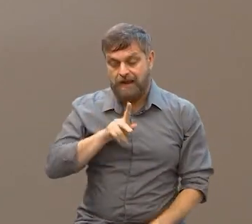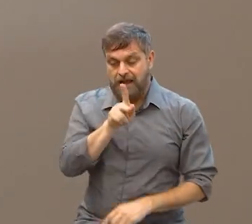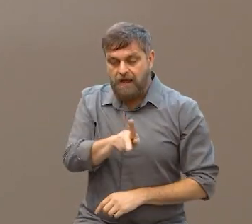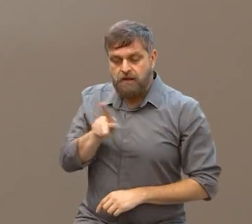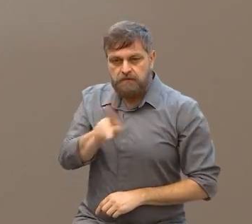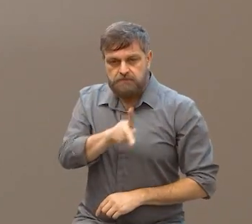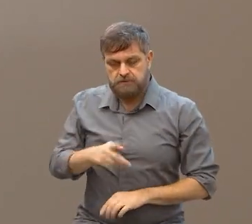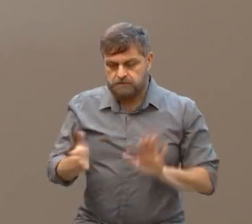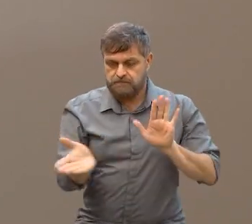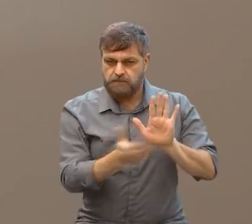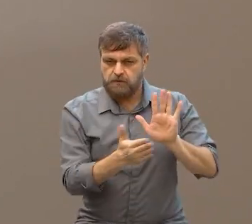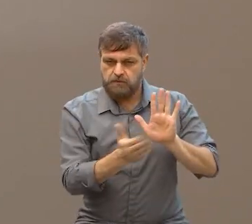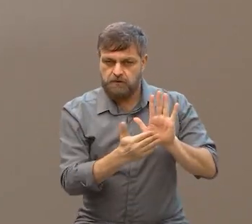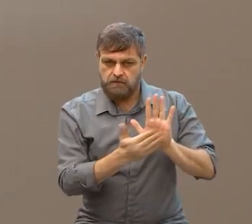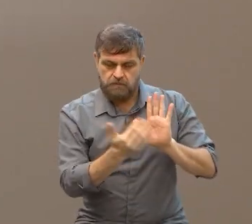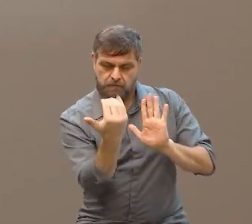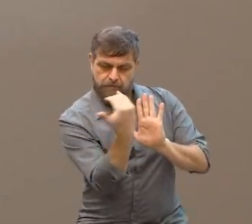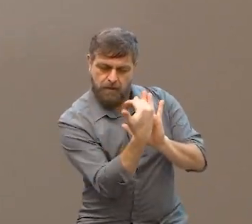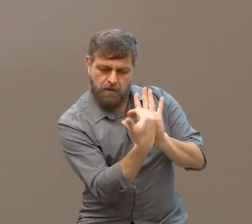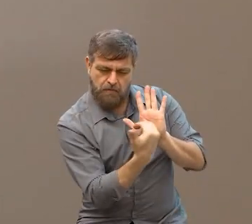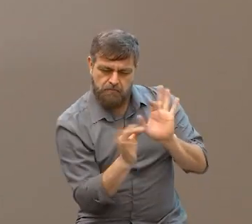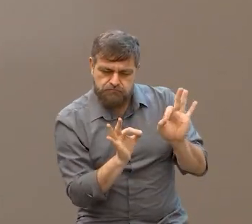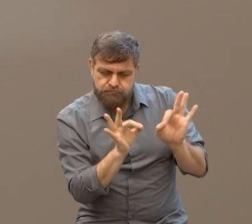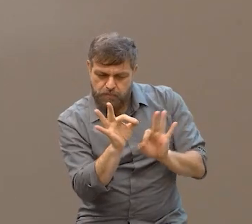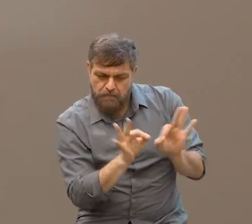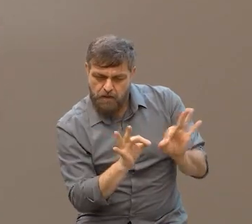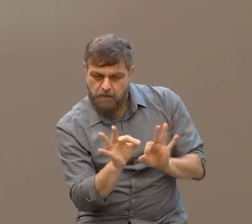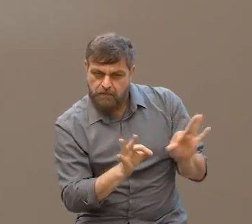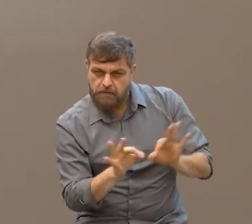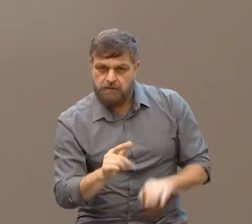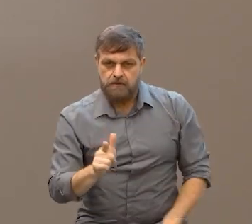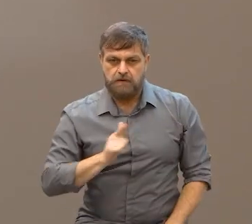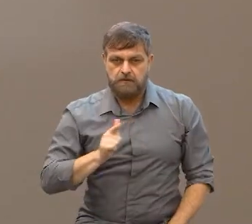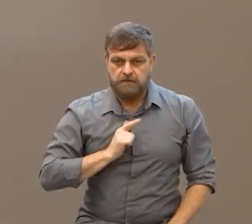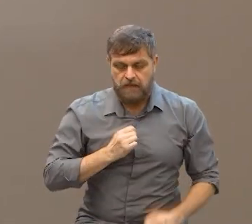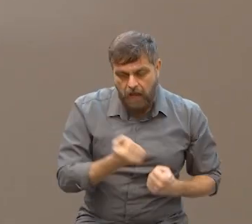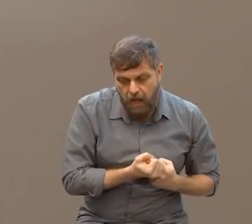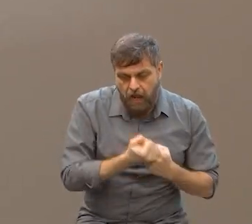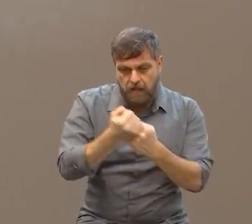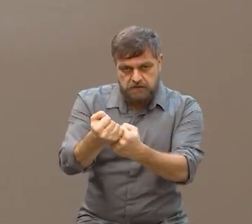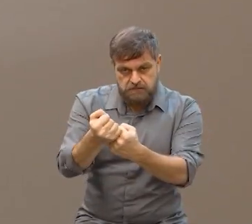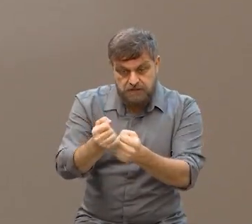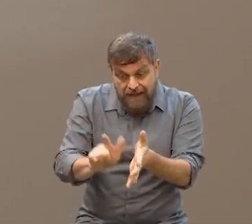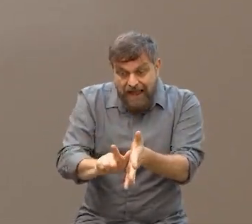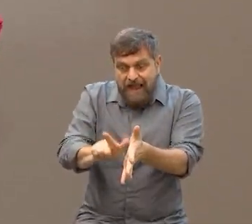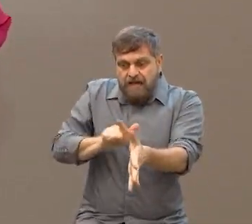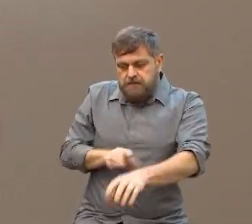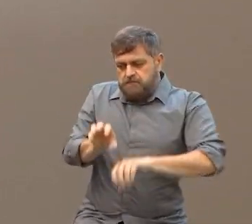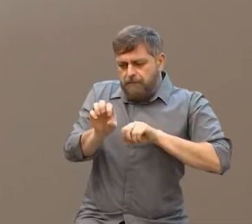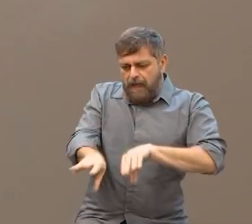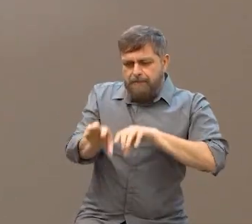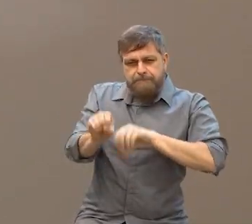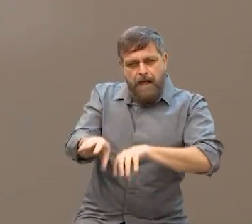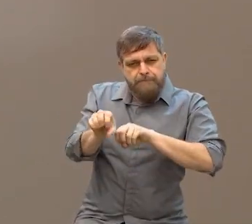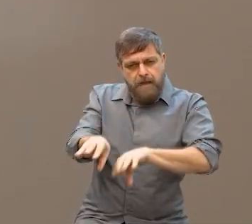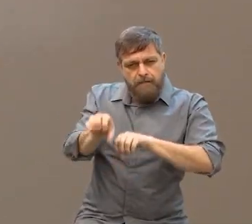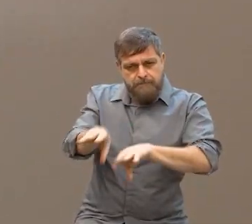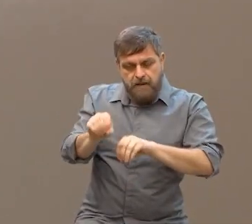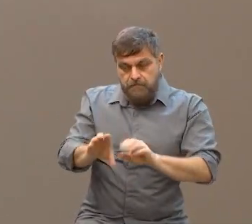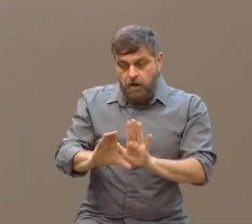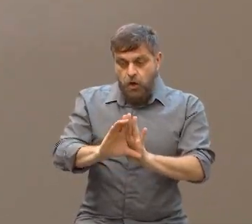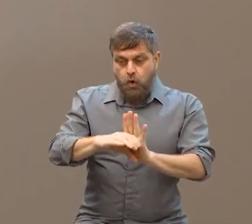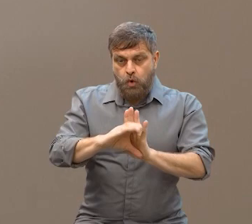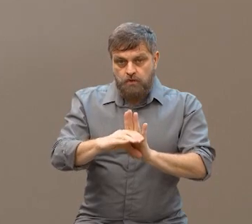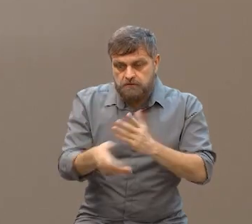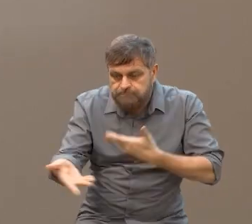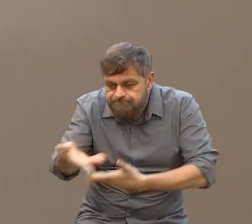professor que propôs um projeto bem feito, deu assessorias antes, construiu o